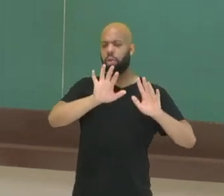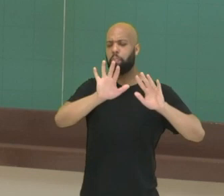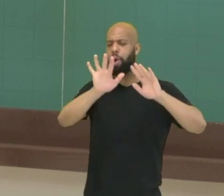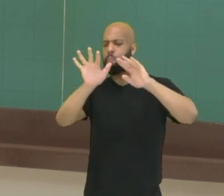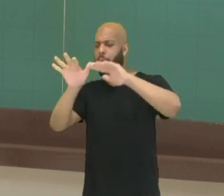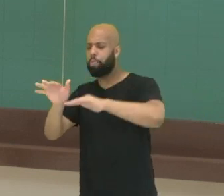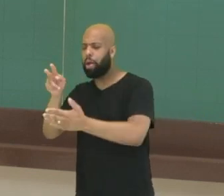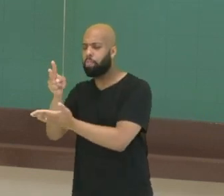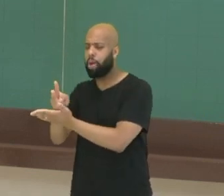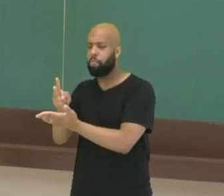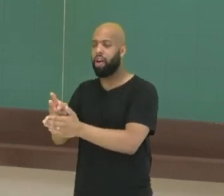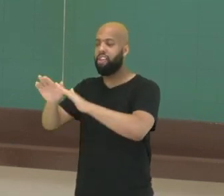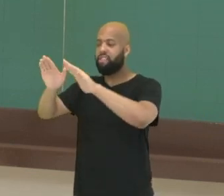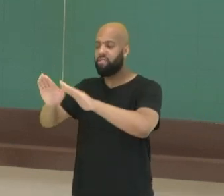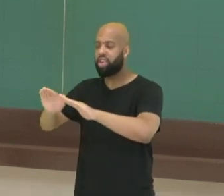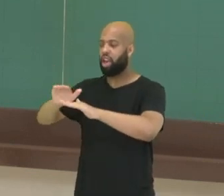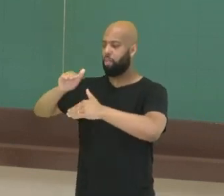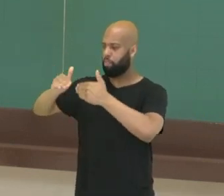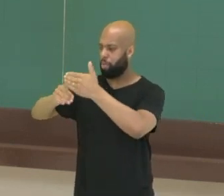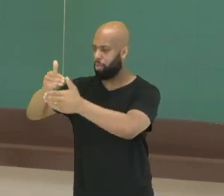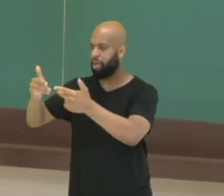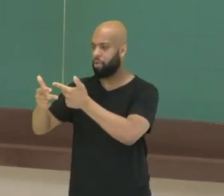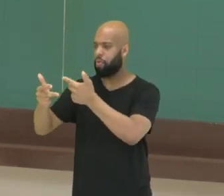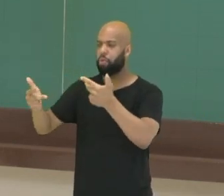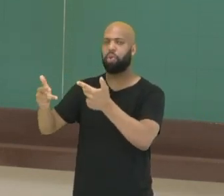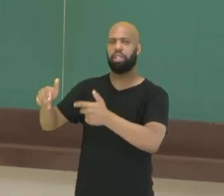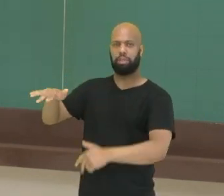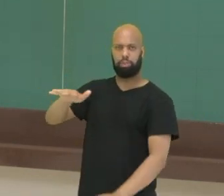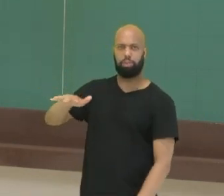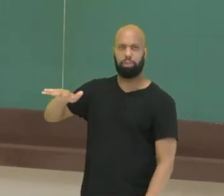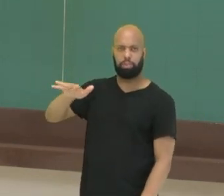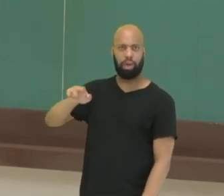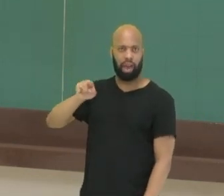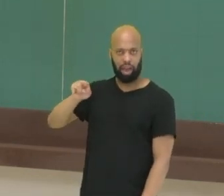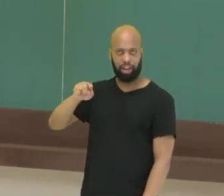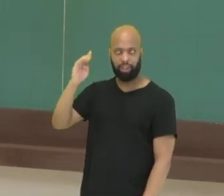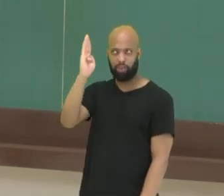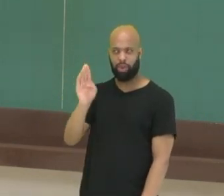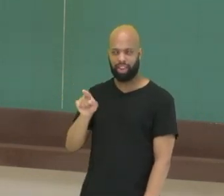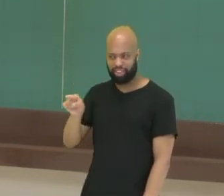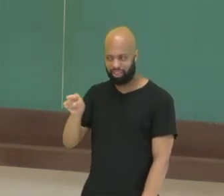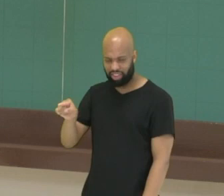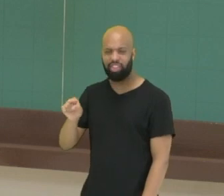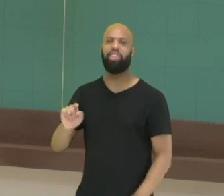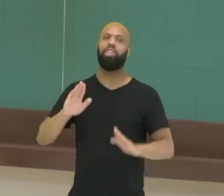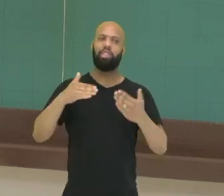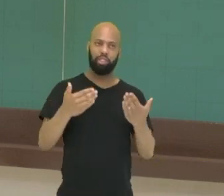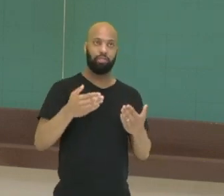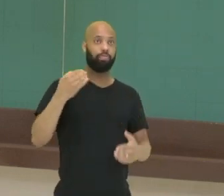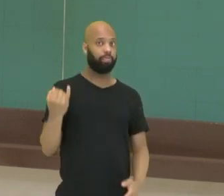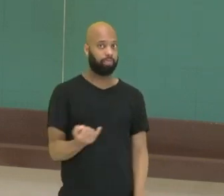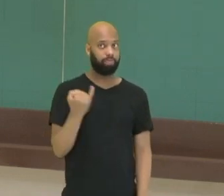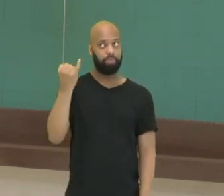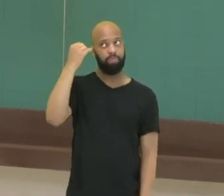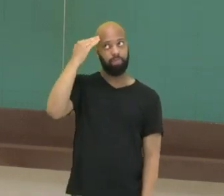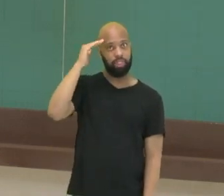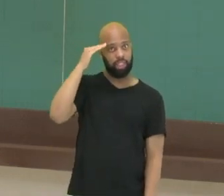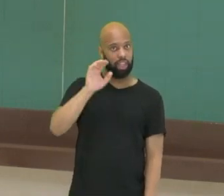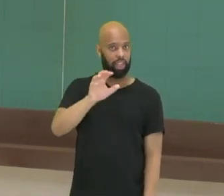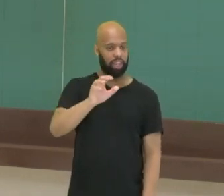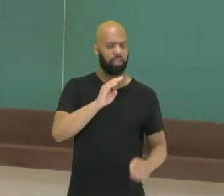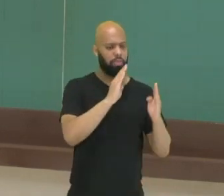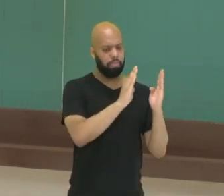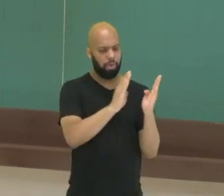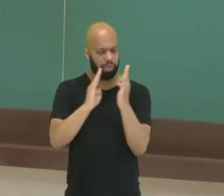ocupar, permanecer e desenvolver atividades nesta área do Brasil, nesta porção do Brasil? Então é importante a gente entender esse